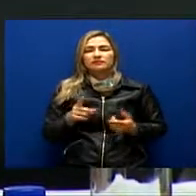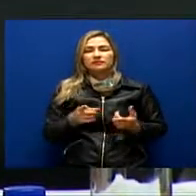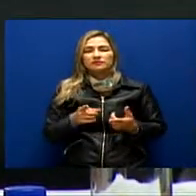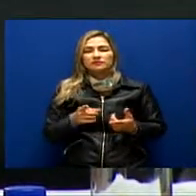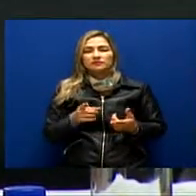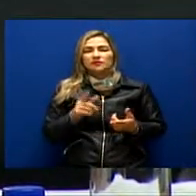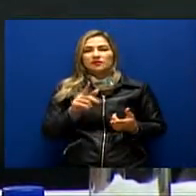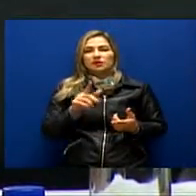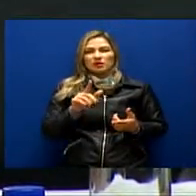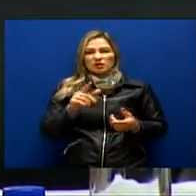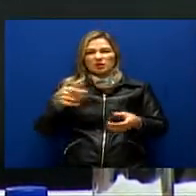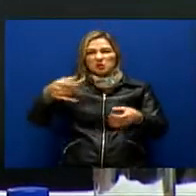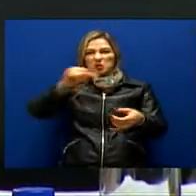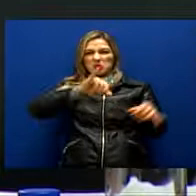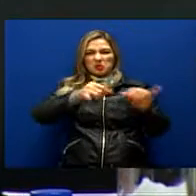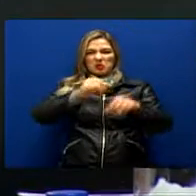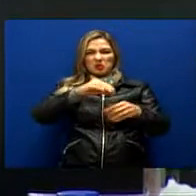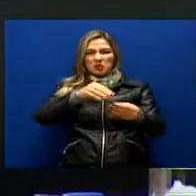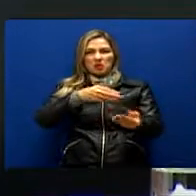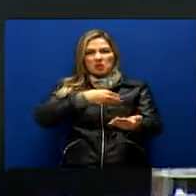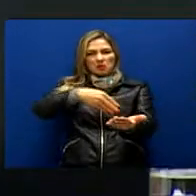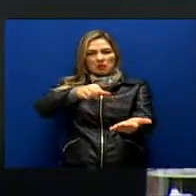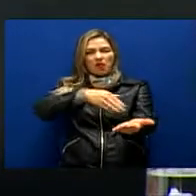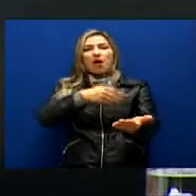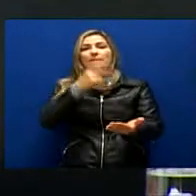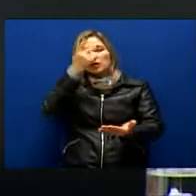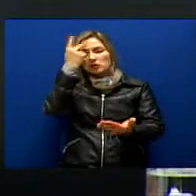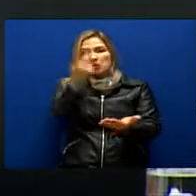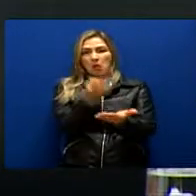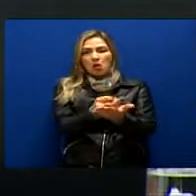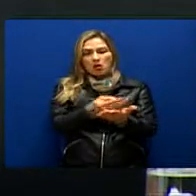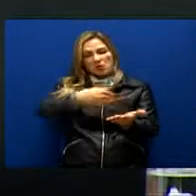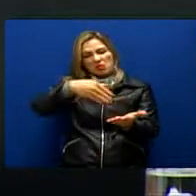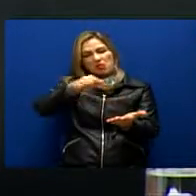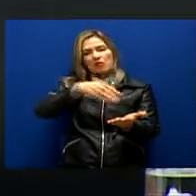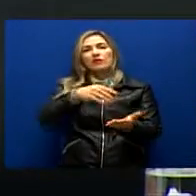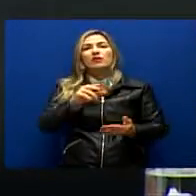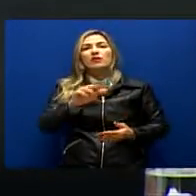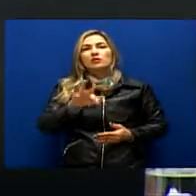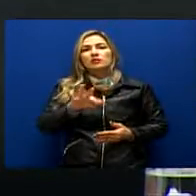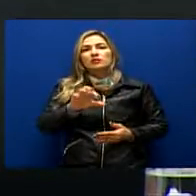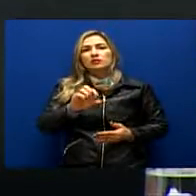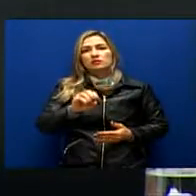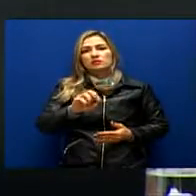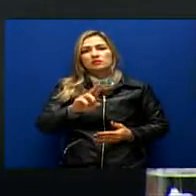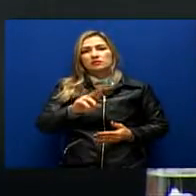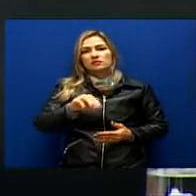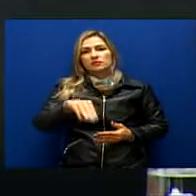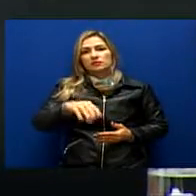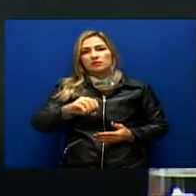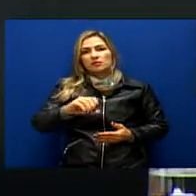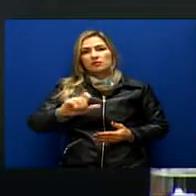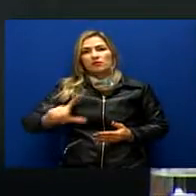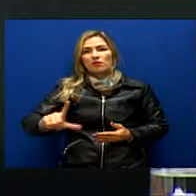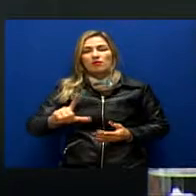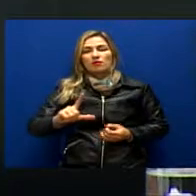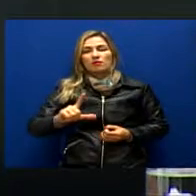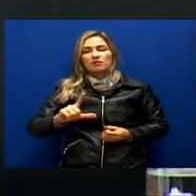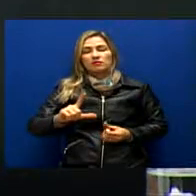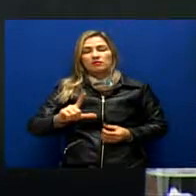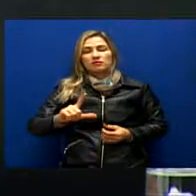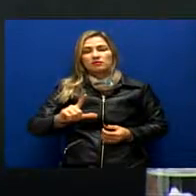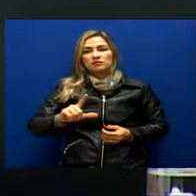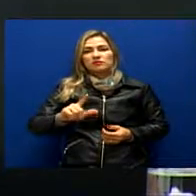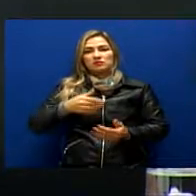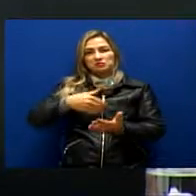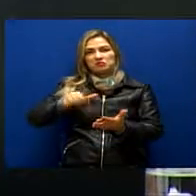cheiro. Daí você assina aquela nota, você já perde o velório gratuito, Fausto Pérez. Mas ninguém quer fazer velório gratuito porque quer, não. A pessoa até